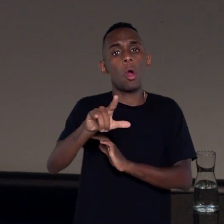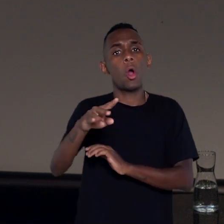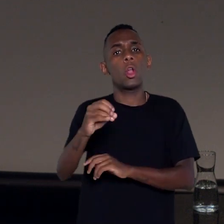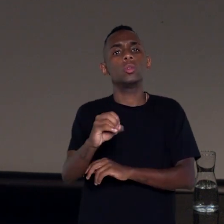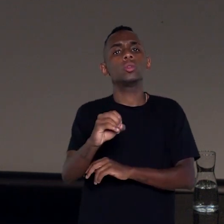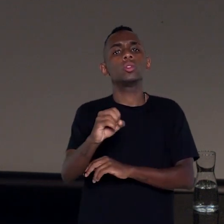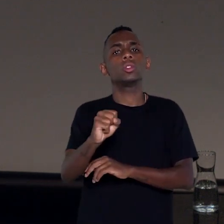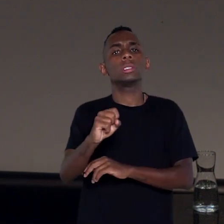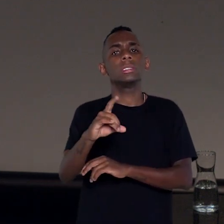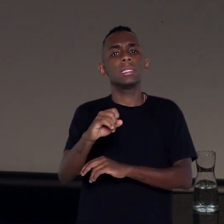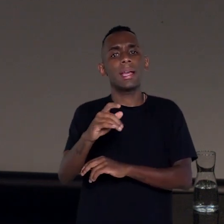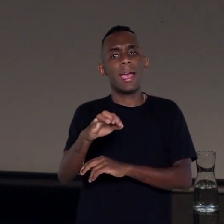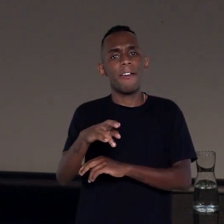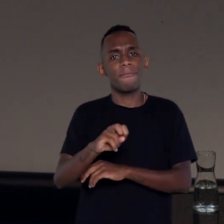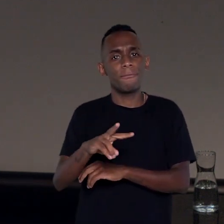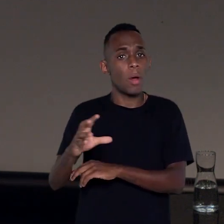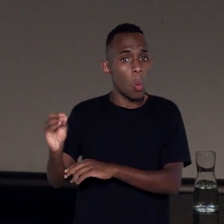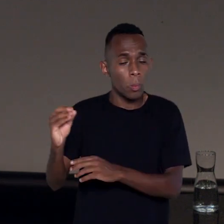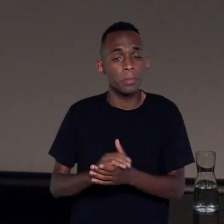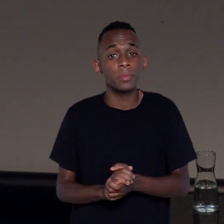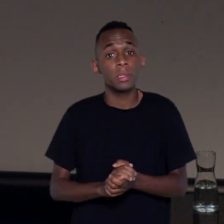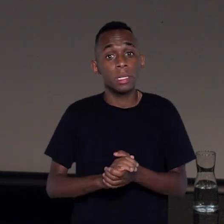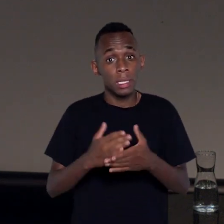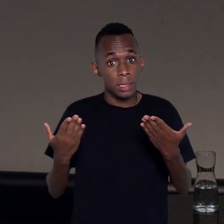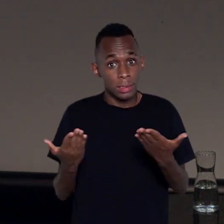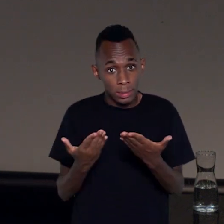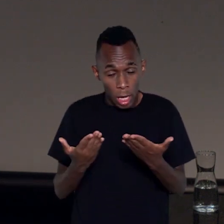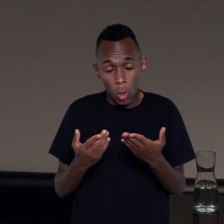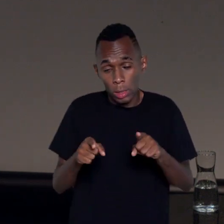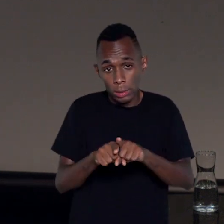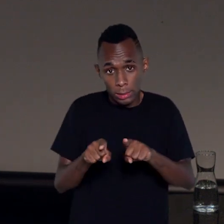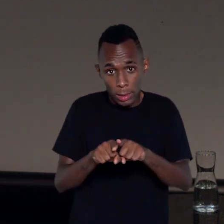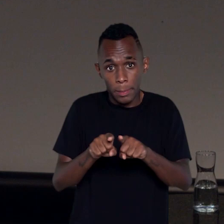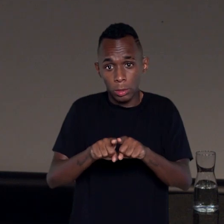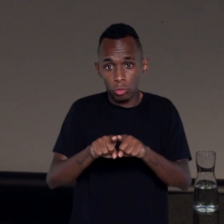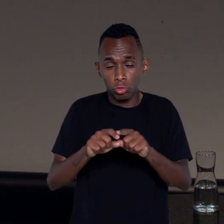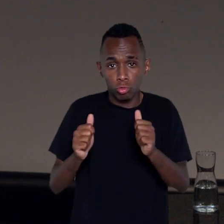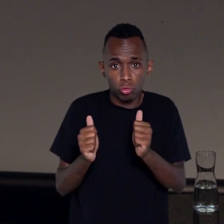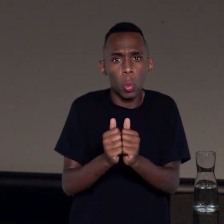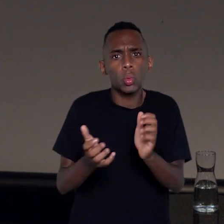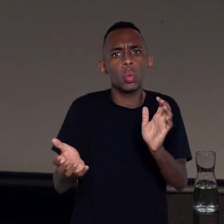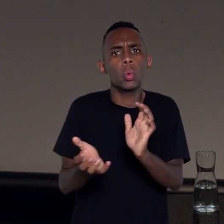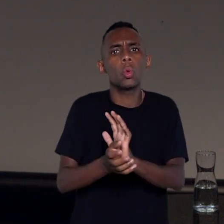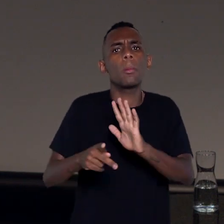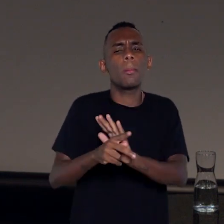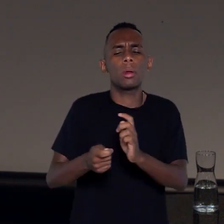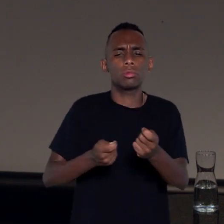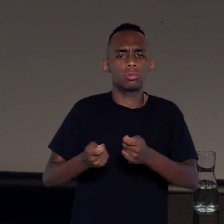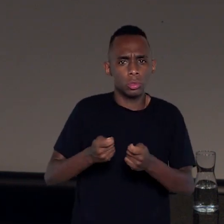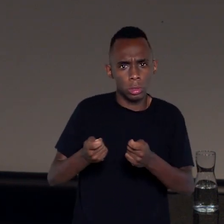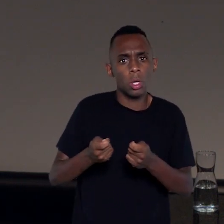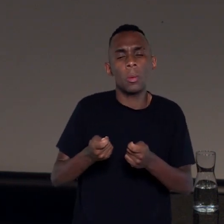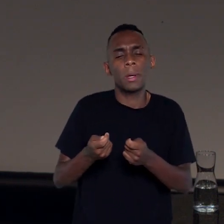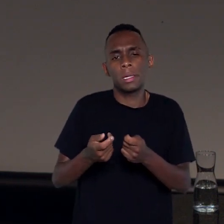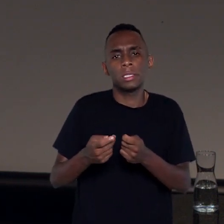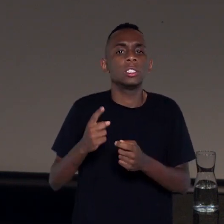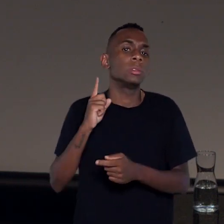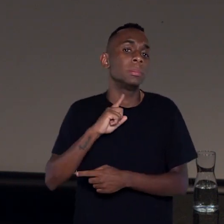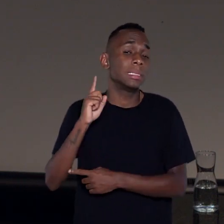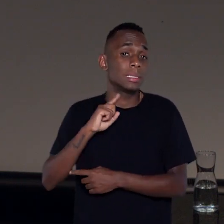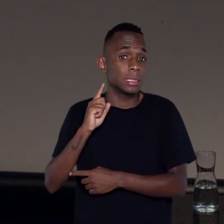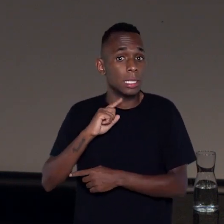Carvão. É curador do portal Mundo Livro e atualmente integra o Conselho de Cultura da Associação Comercial de Minas Gerais